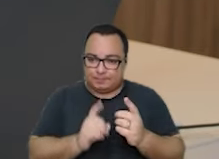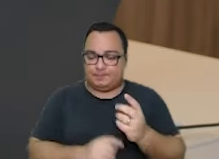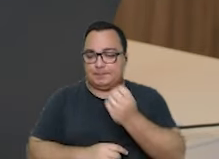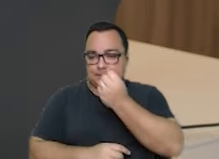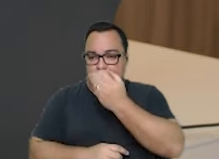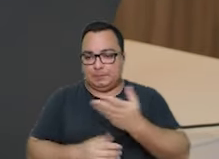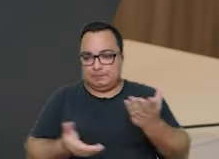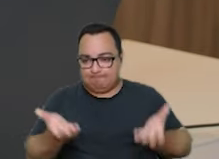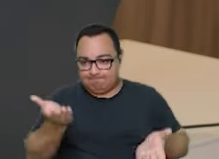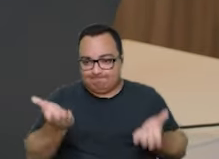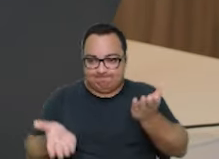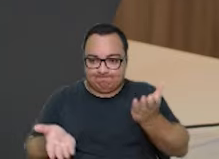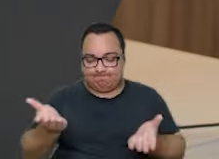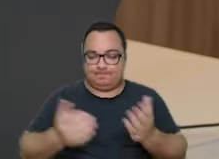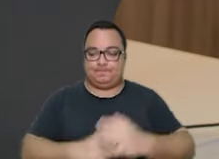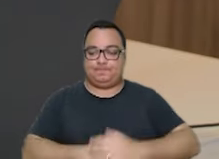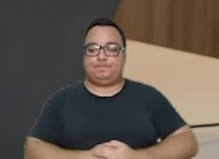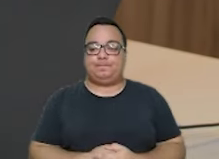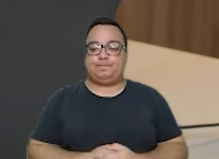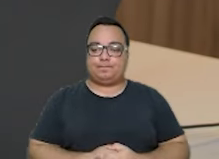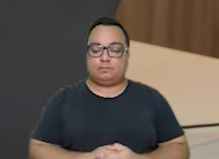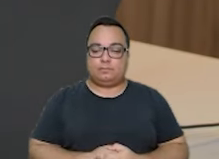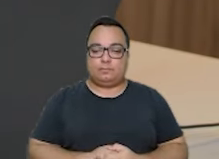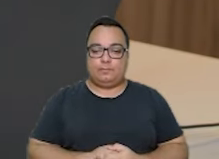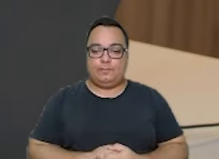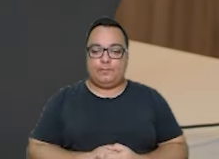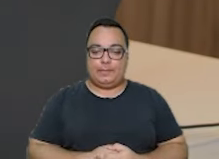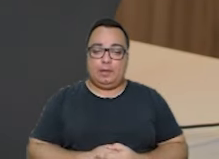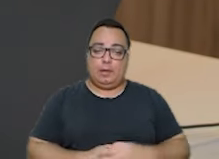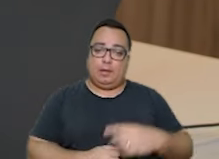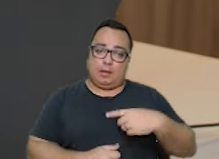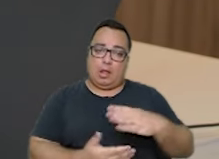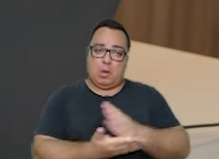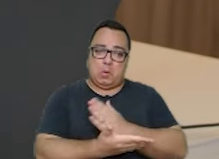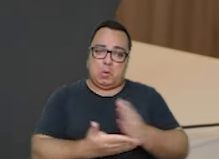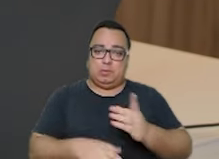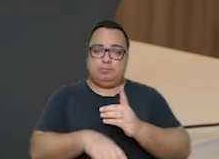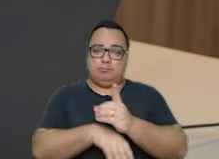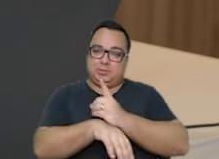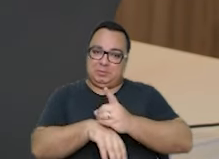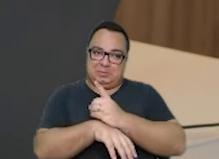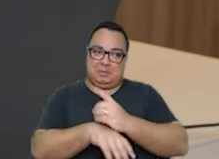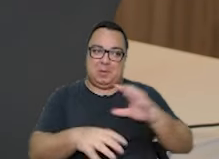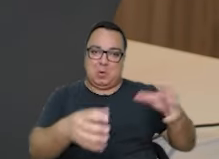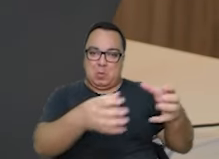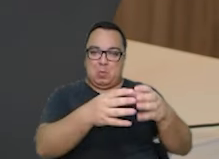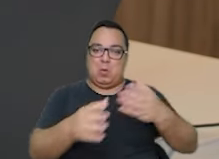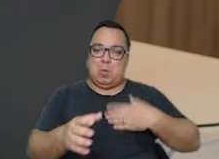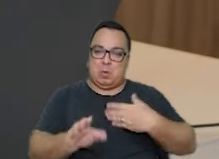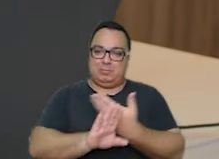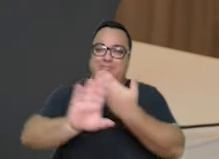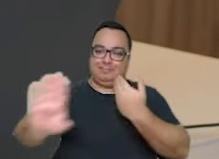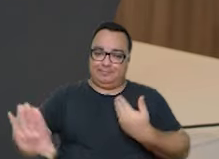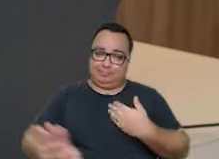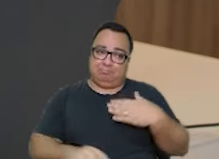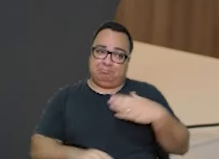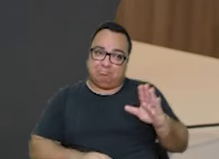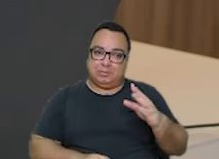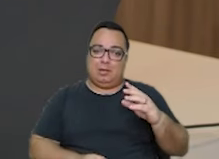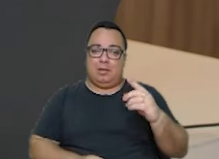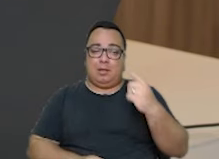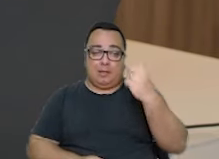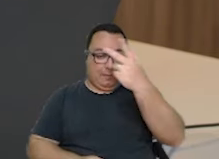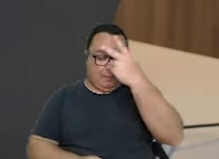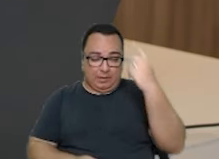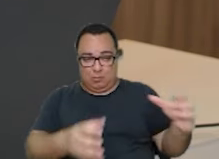por outro lado tem pessoas que são mais digitais e Elas preferem né E vai um pouco do que você falou né do público Às vezes o